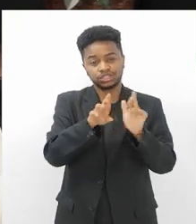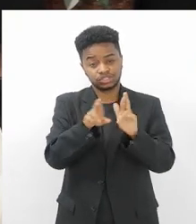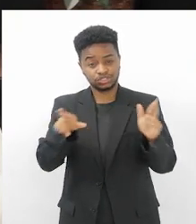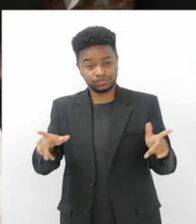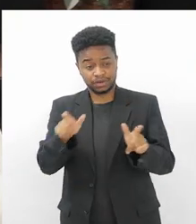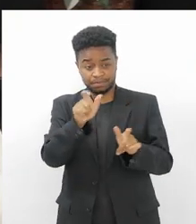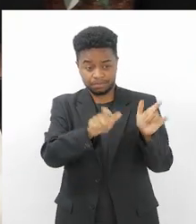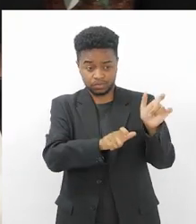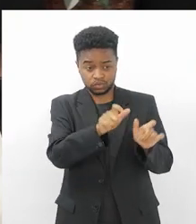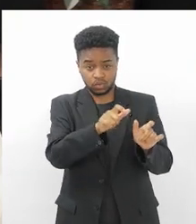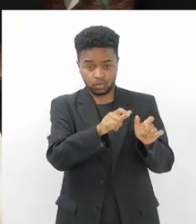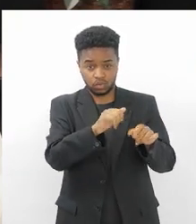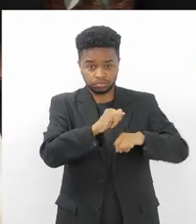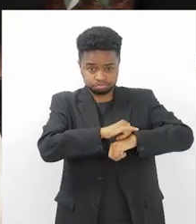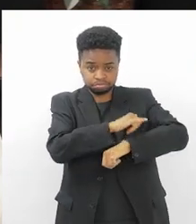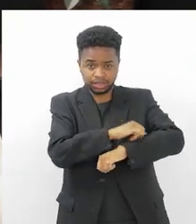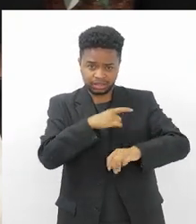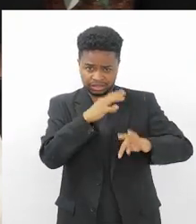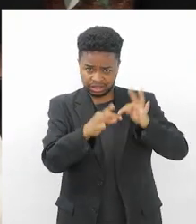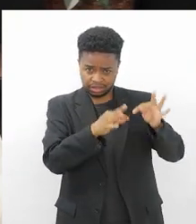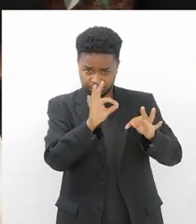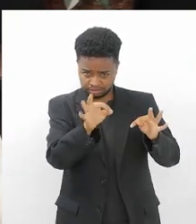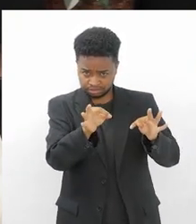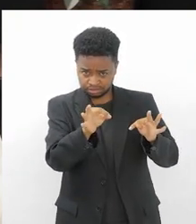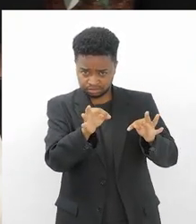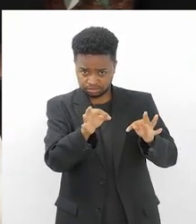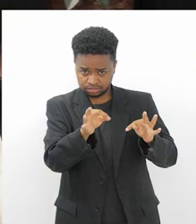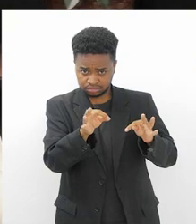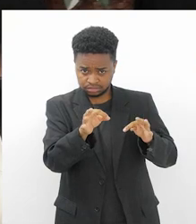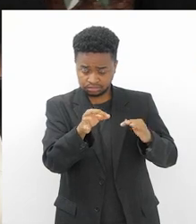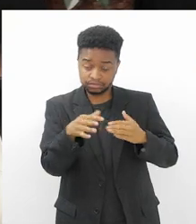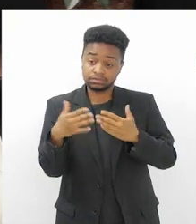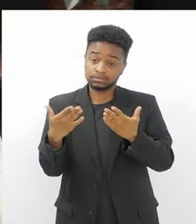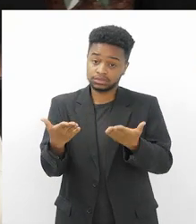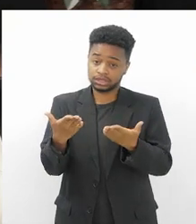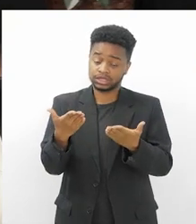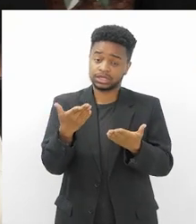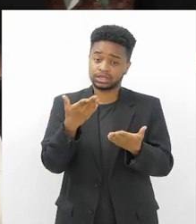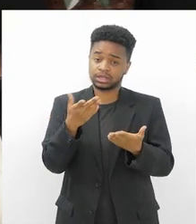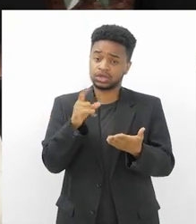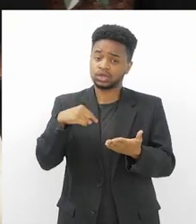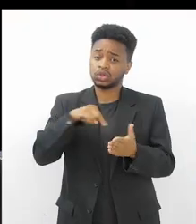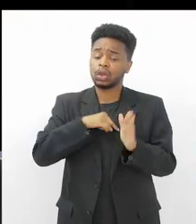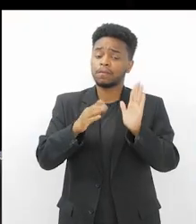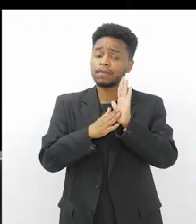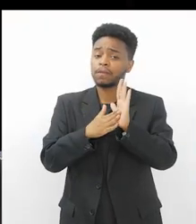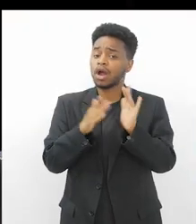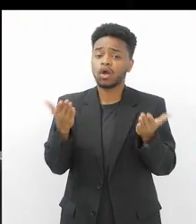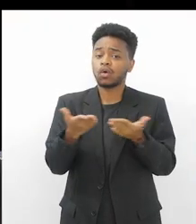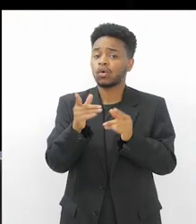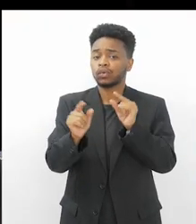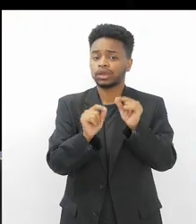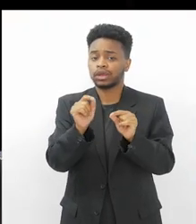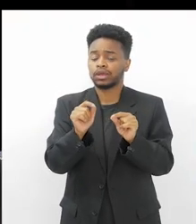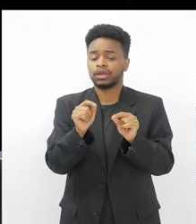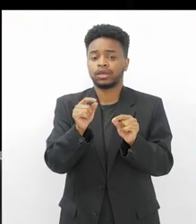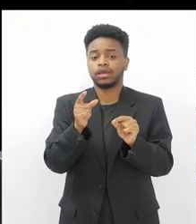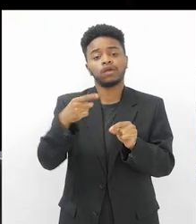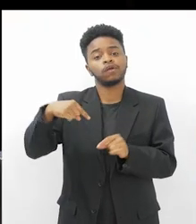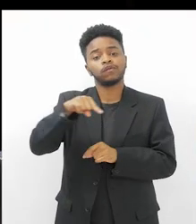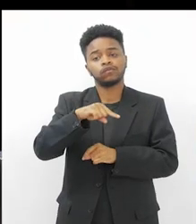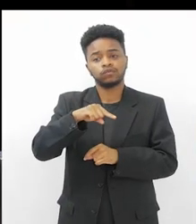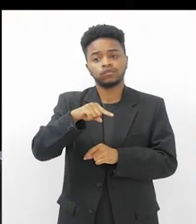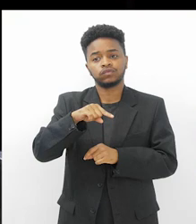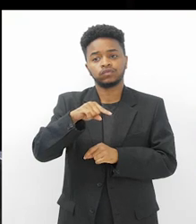das bactérias diferentes de uma pessoa obesa, há tratamento. O que a gente está fazendo, o que está se propondo atualmente